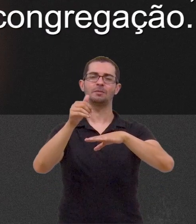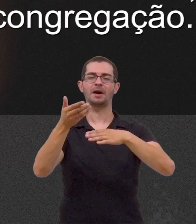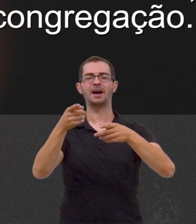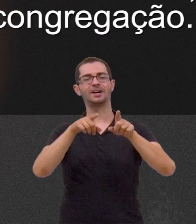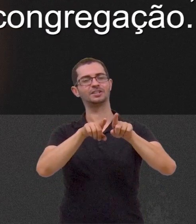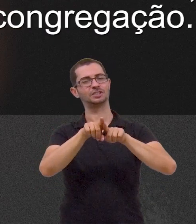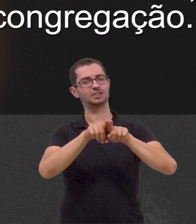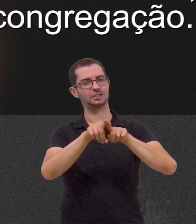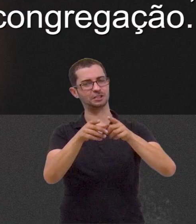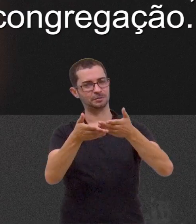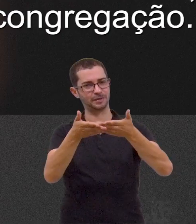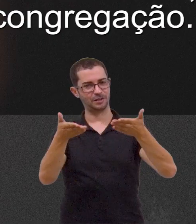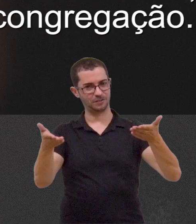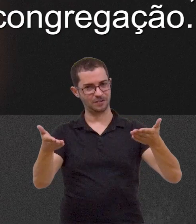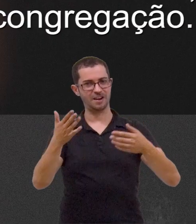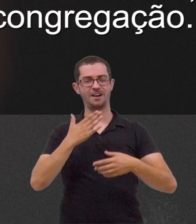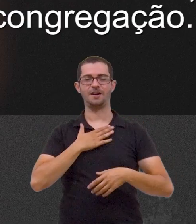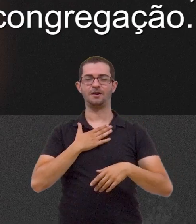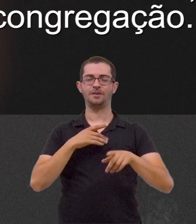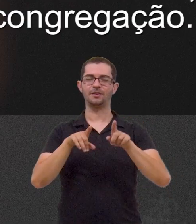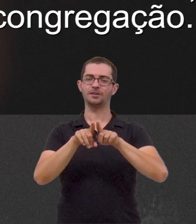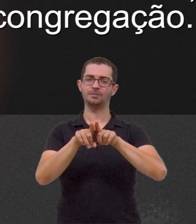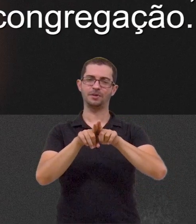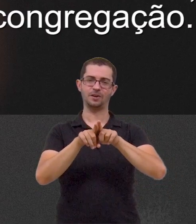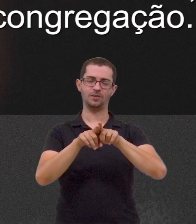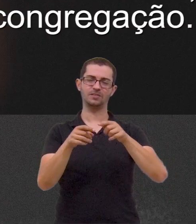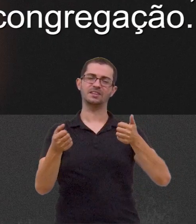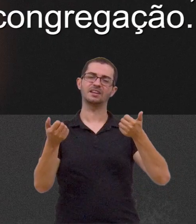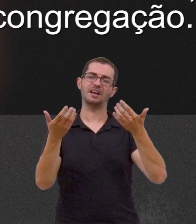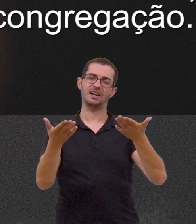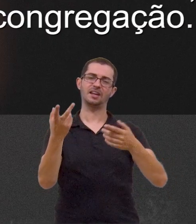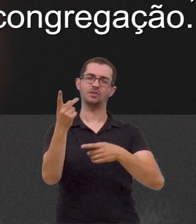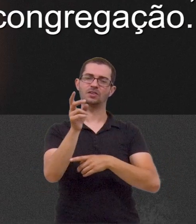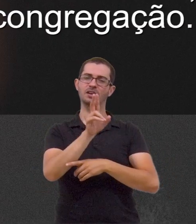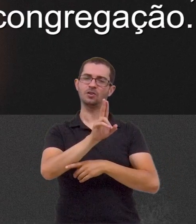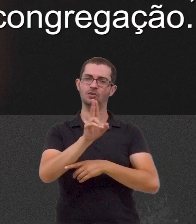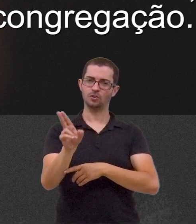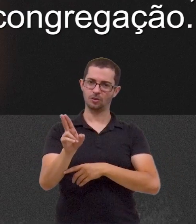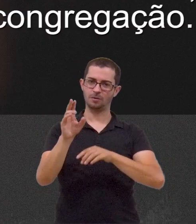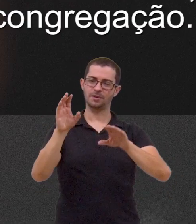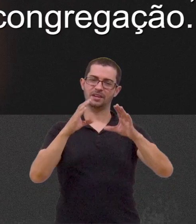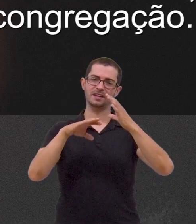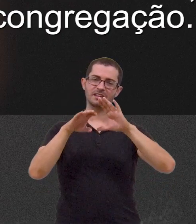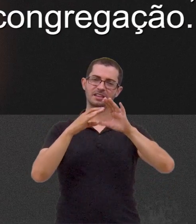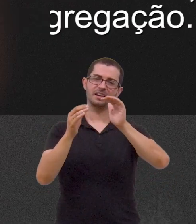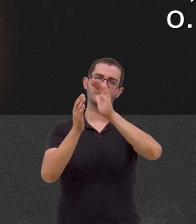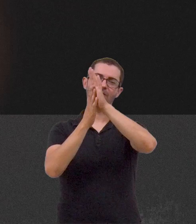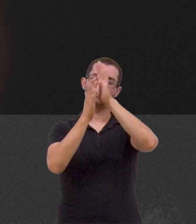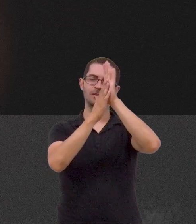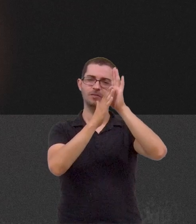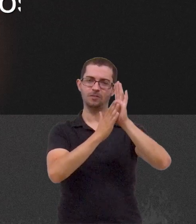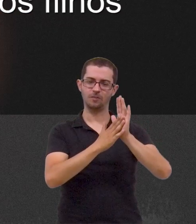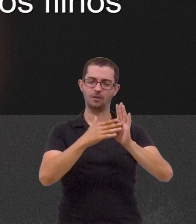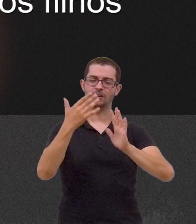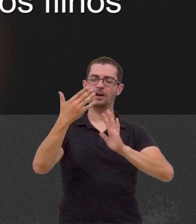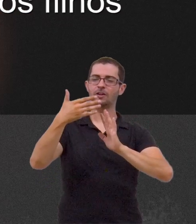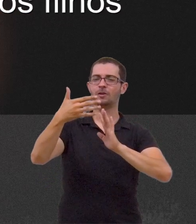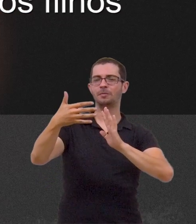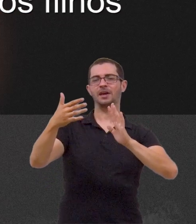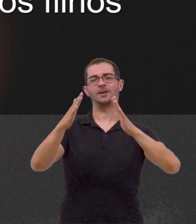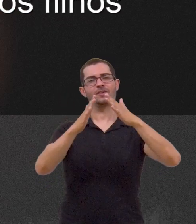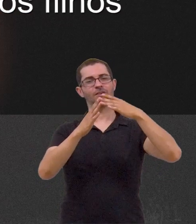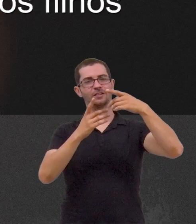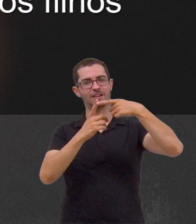meus irmãos declararei o teu nome, cantar-te-ei louvores no meio da congregação. E outra